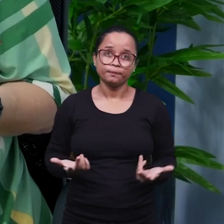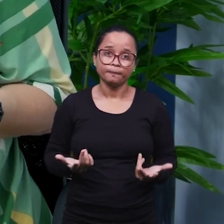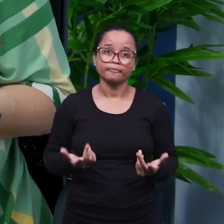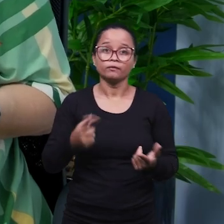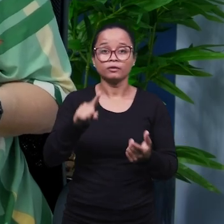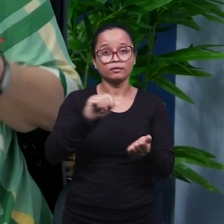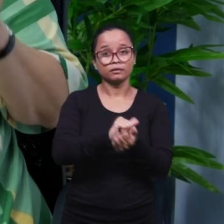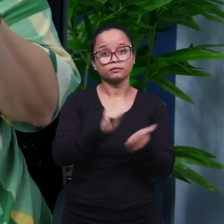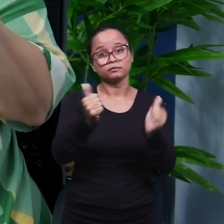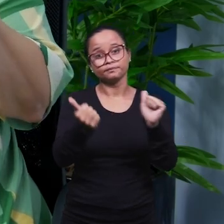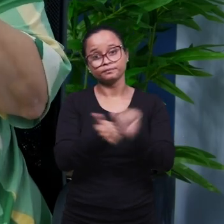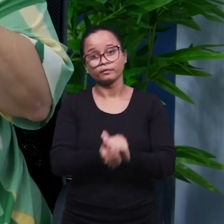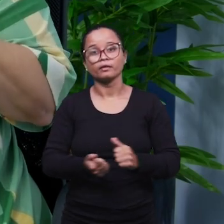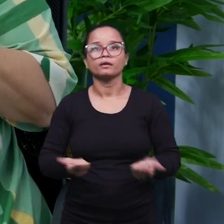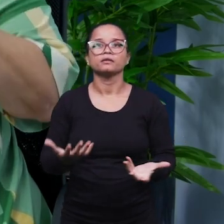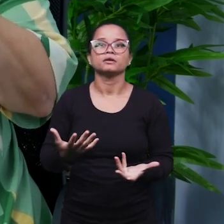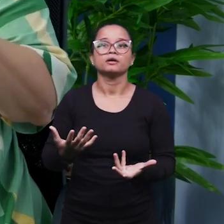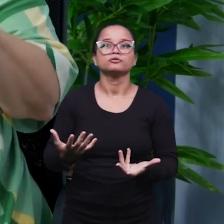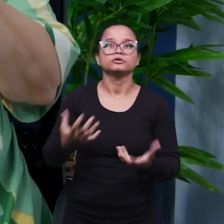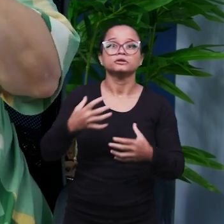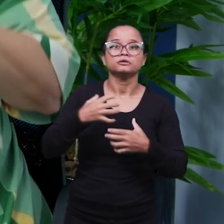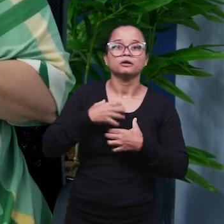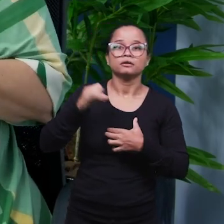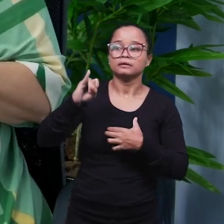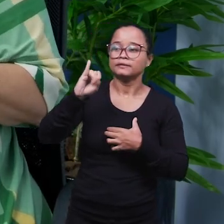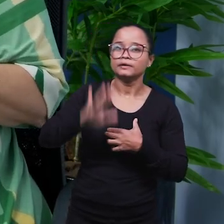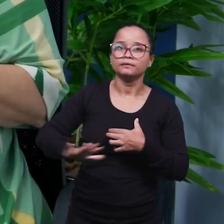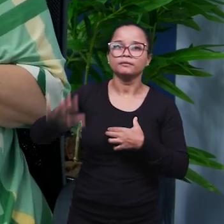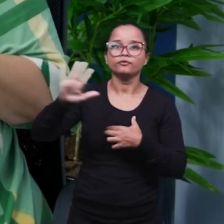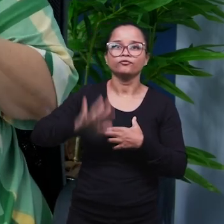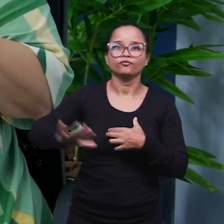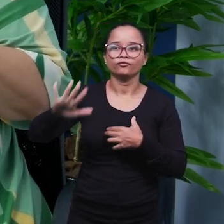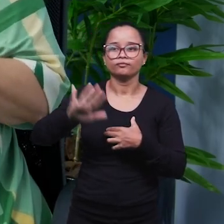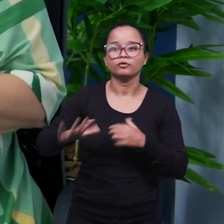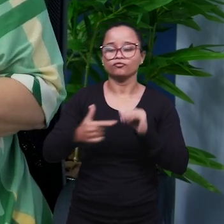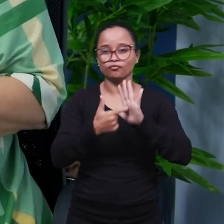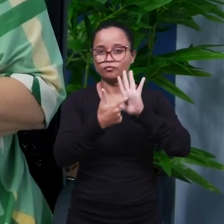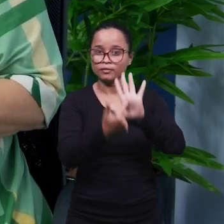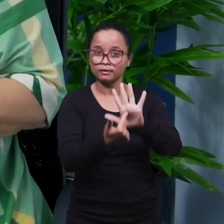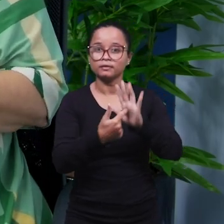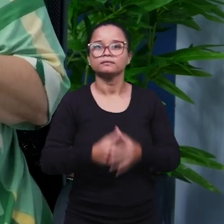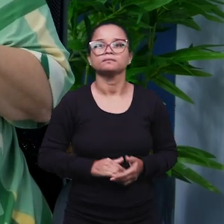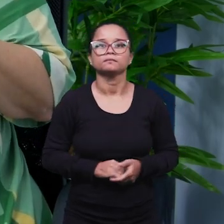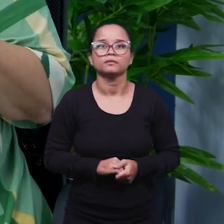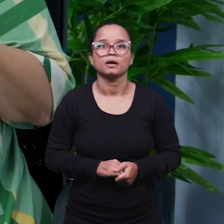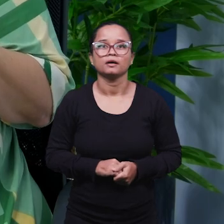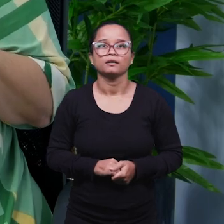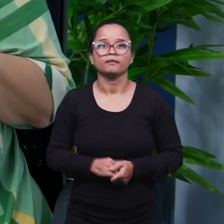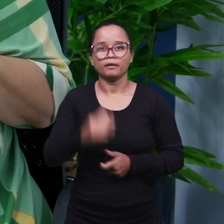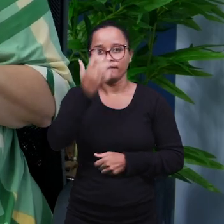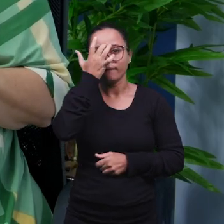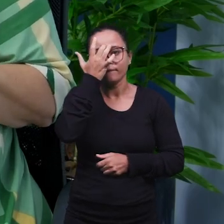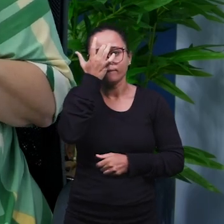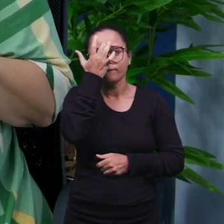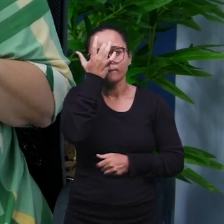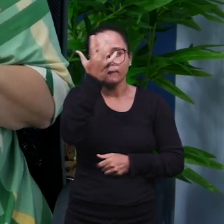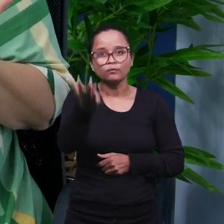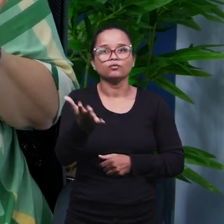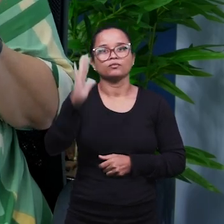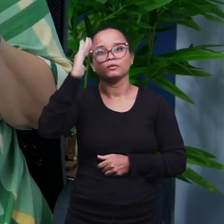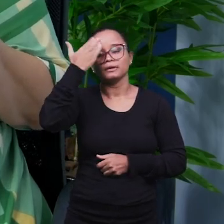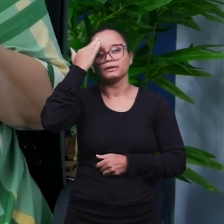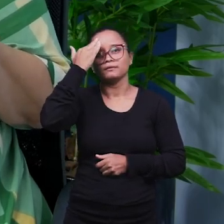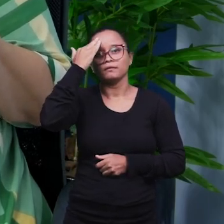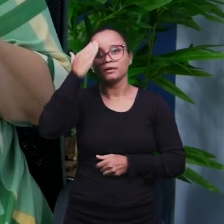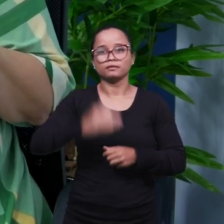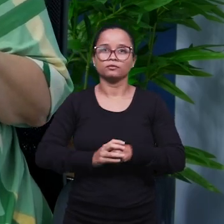estar adaptando é apenas o recurso visual, de mostrar para eles, para ficar mais fácil a